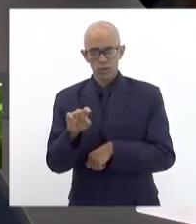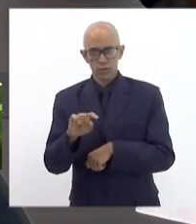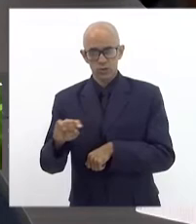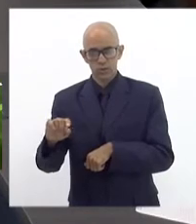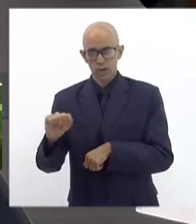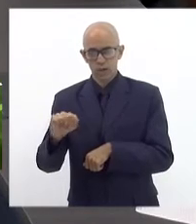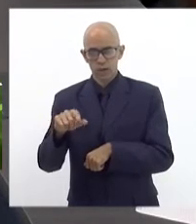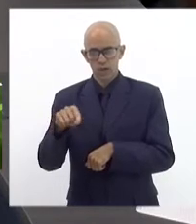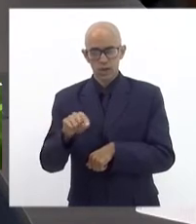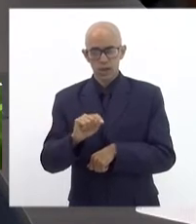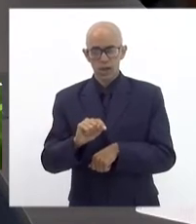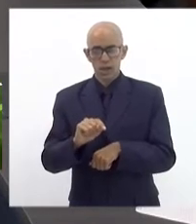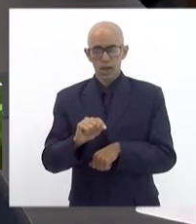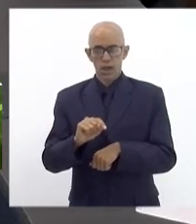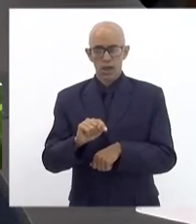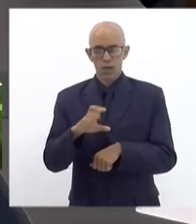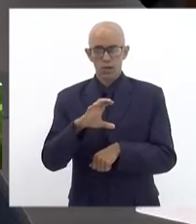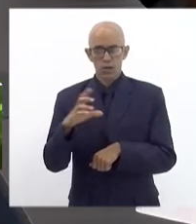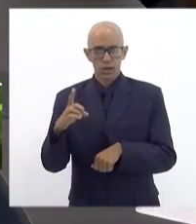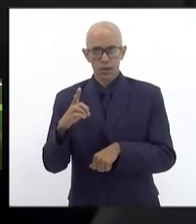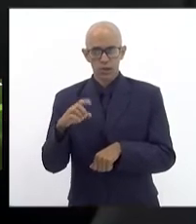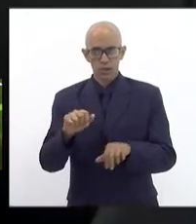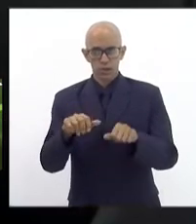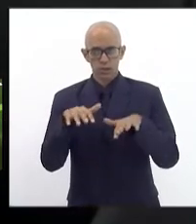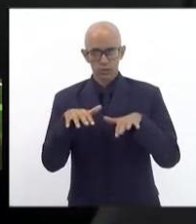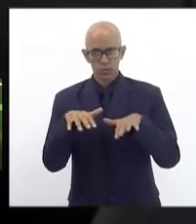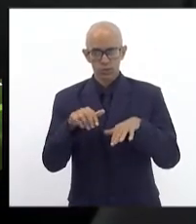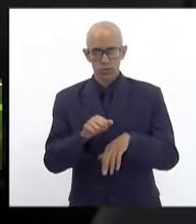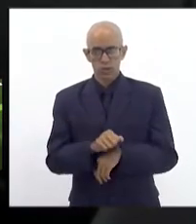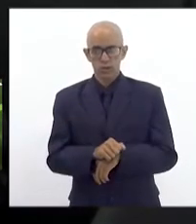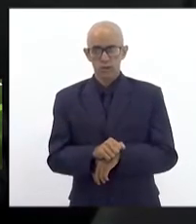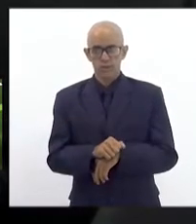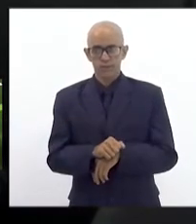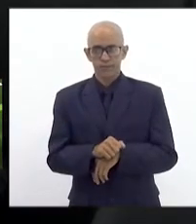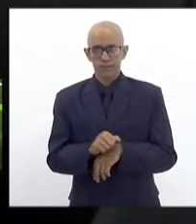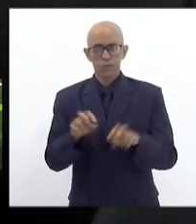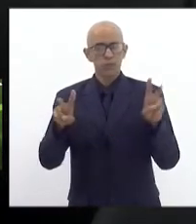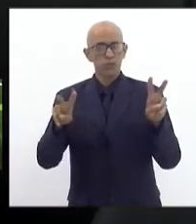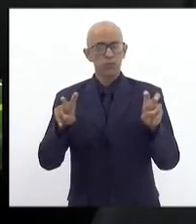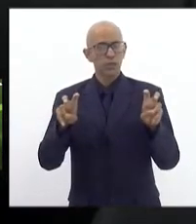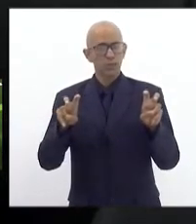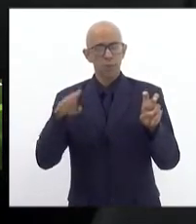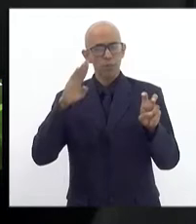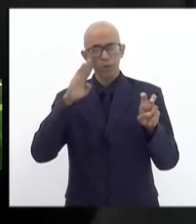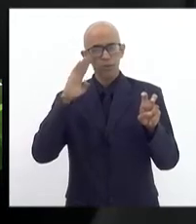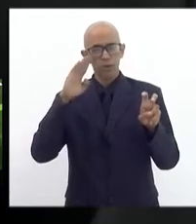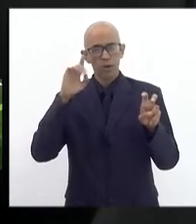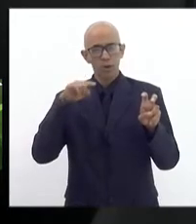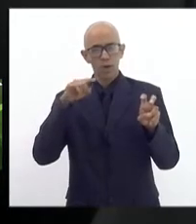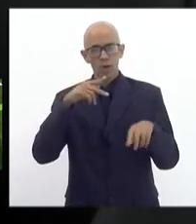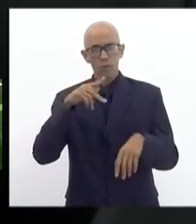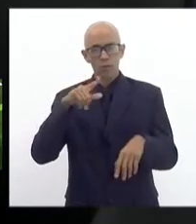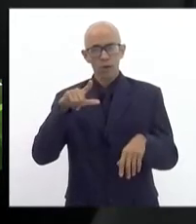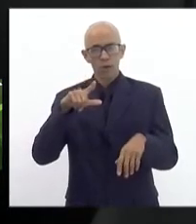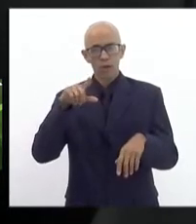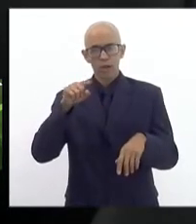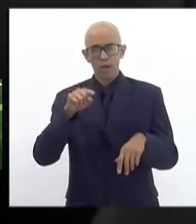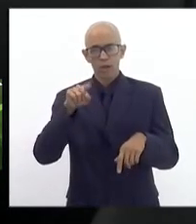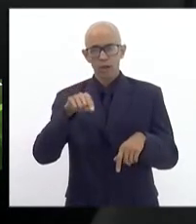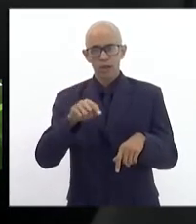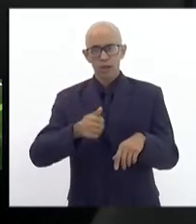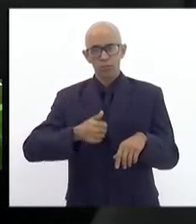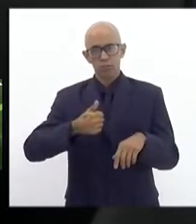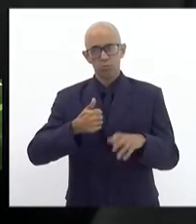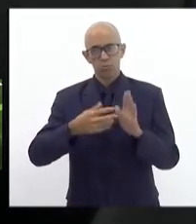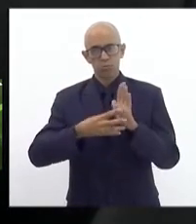audiência. Quero dizer que nós temos como tema central o projeto de lei, já na forma de uma primeira versão